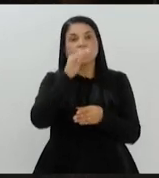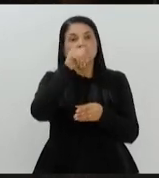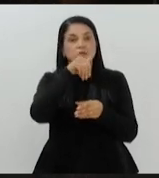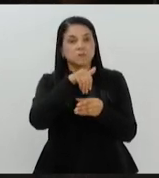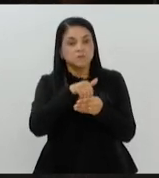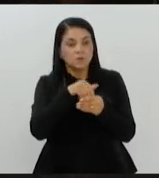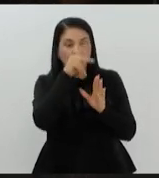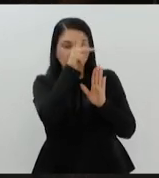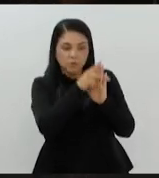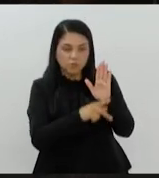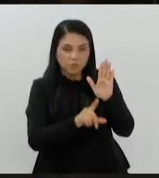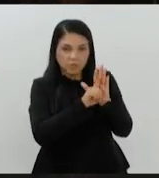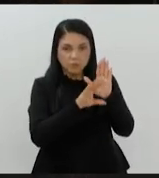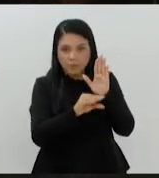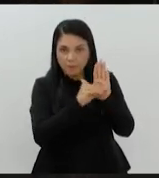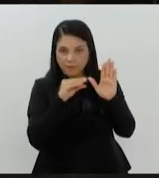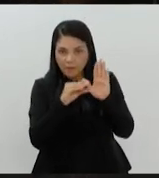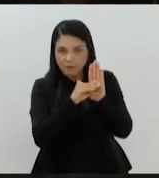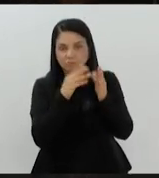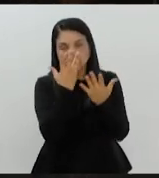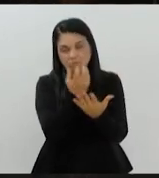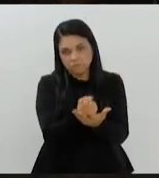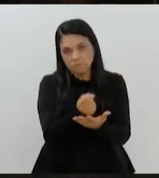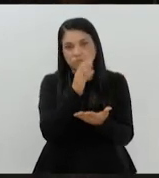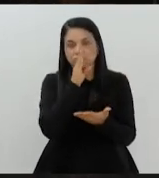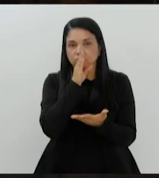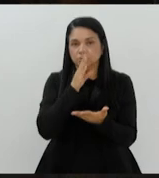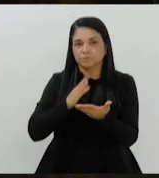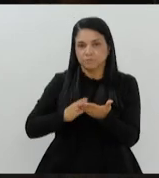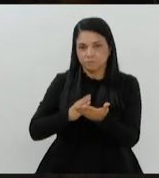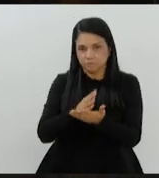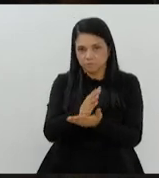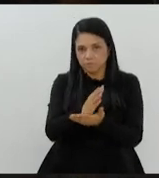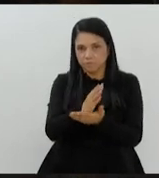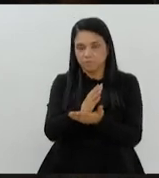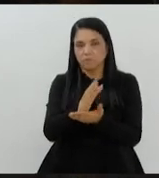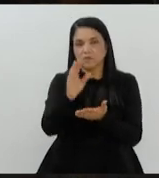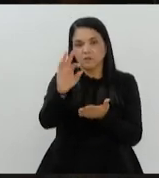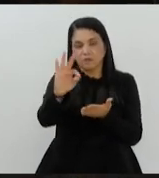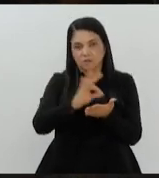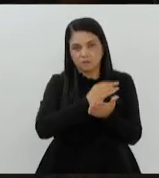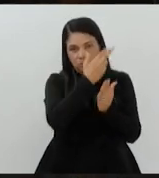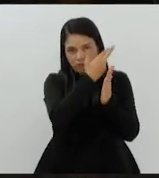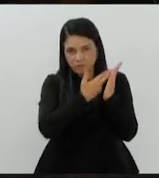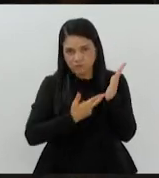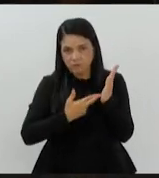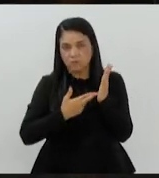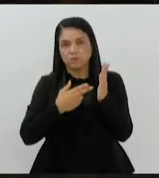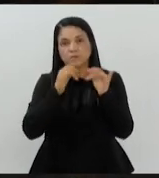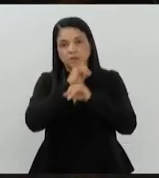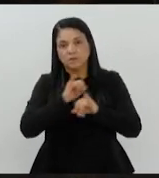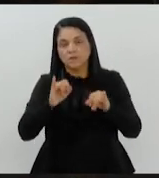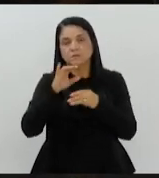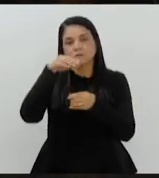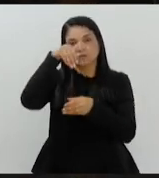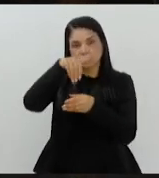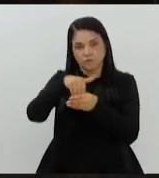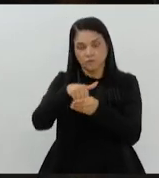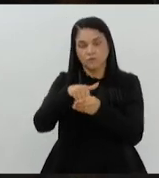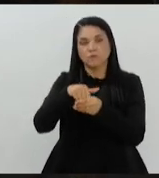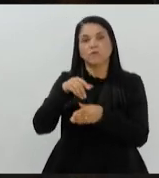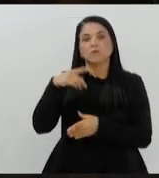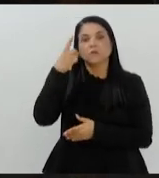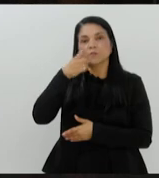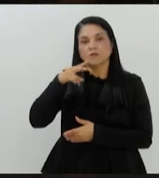votação, o projeto assim emendado. Senhores que aprovam, permaneçam como estão. Aprovado. Vai a redação do vencido. Para a declaração de voto, deputado Vinícius